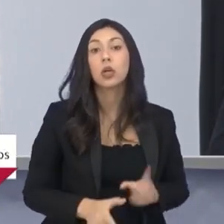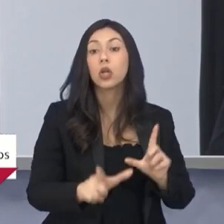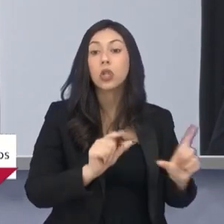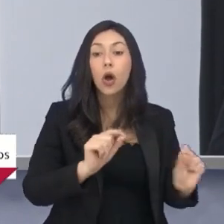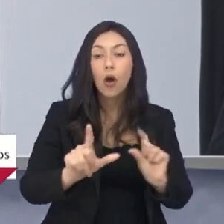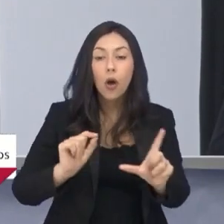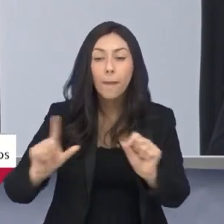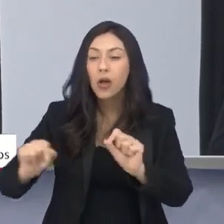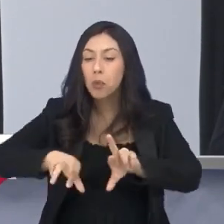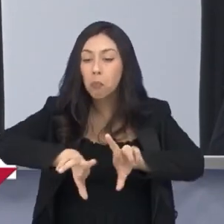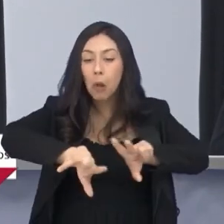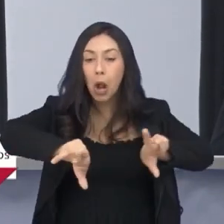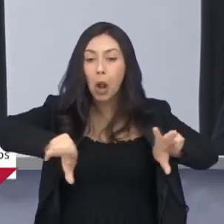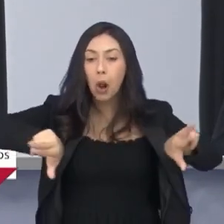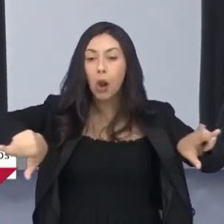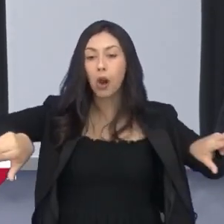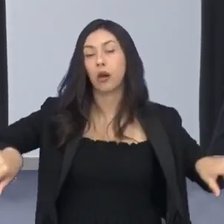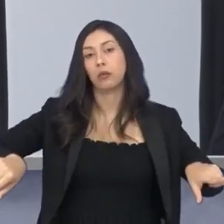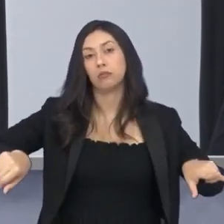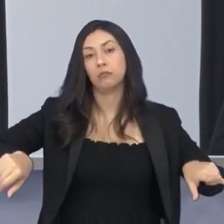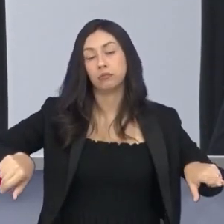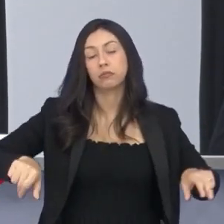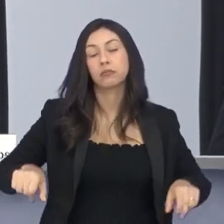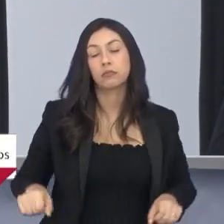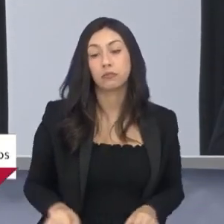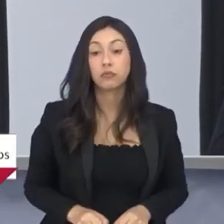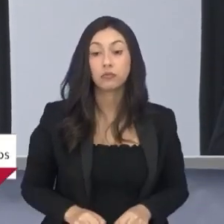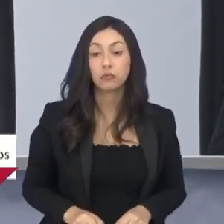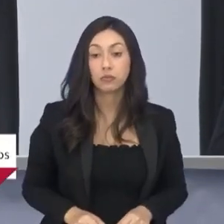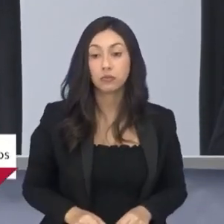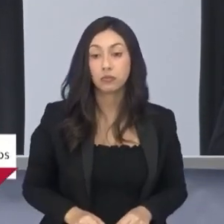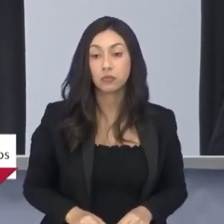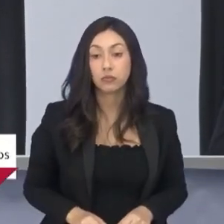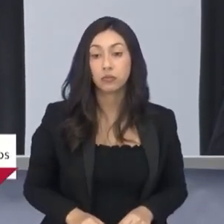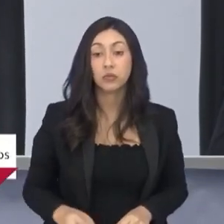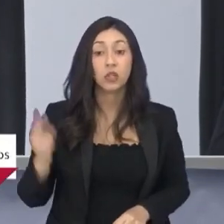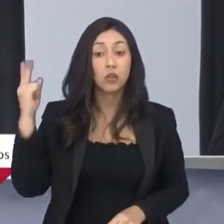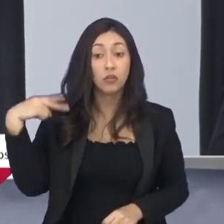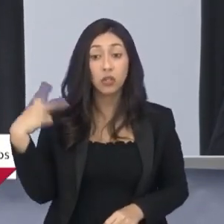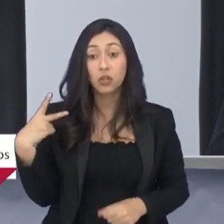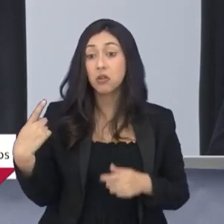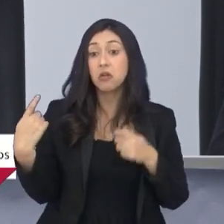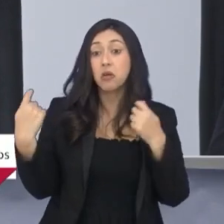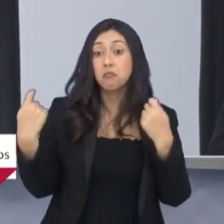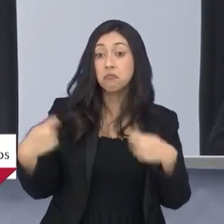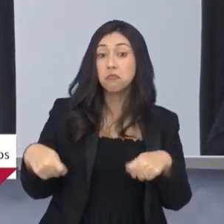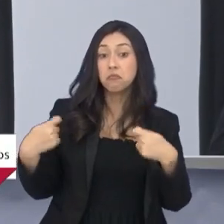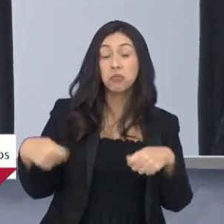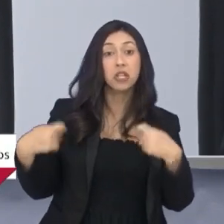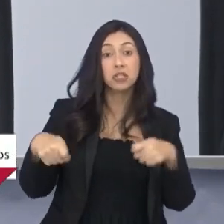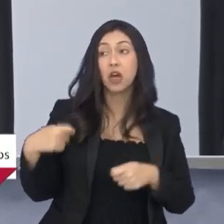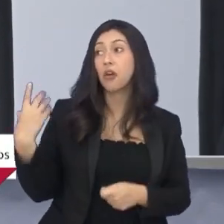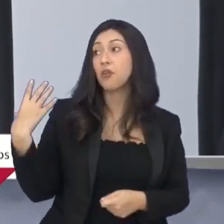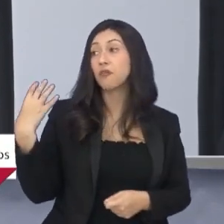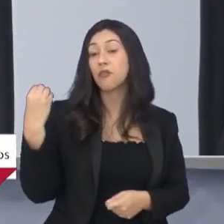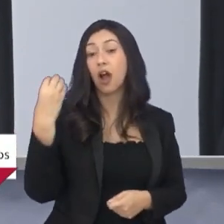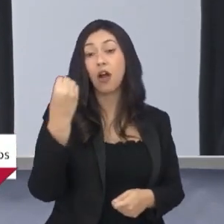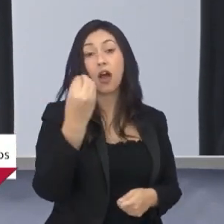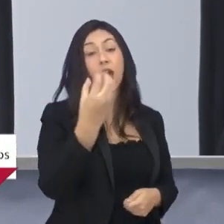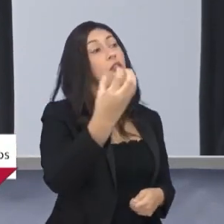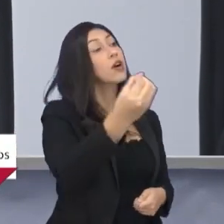são são diversas né não necessariamente o vereador precisa viajar